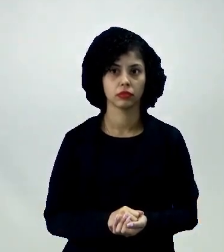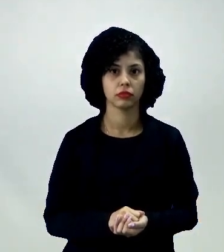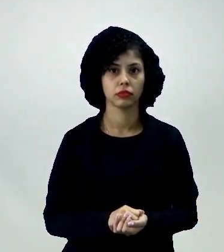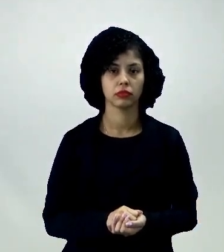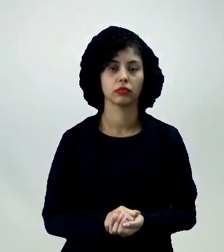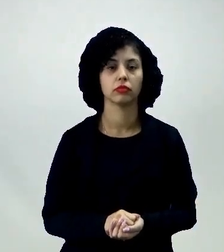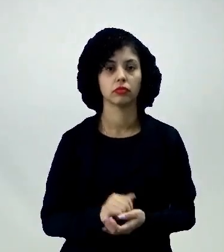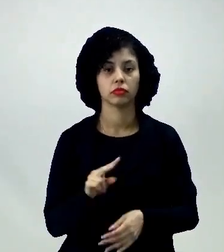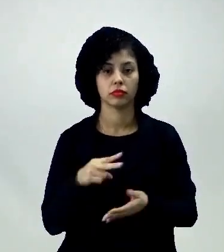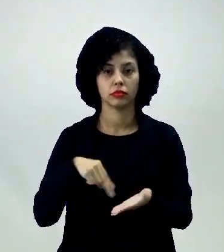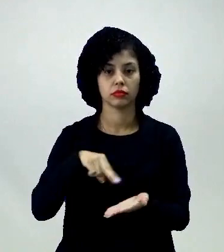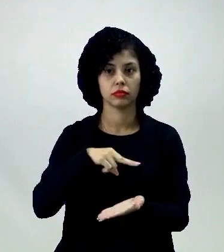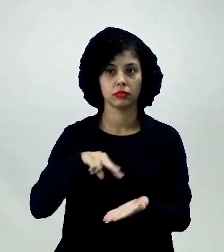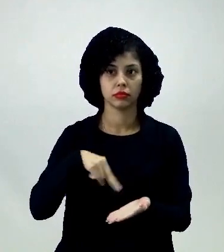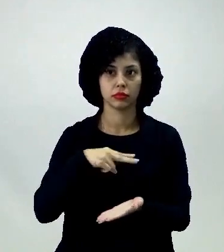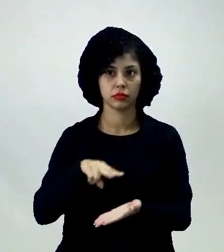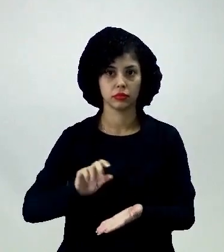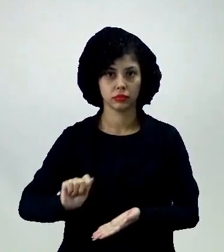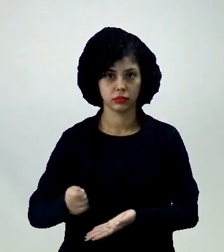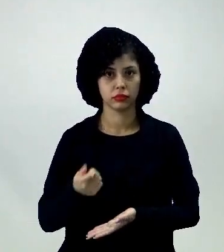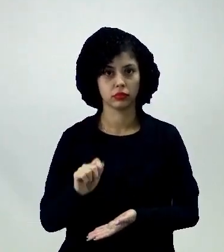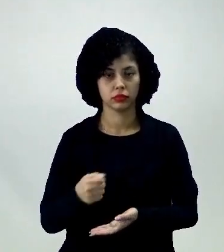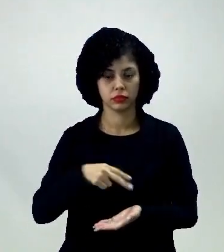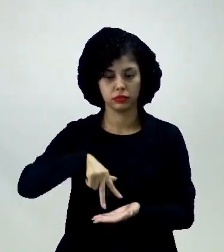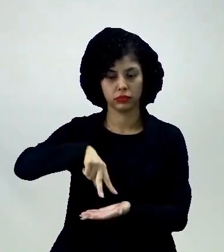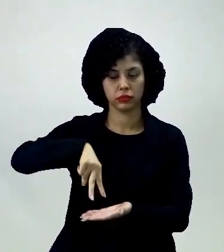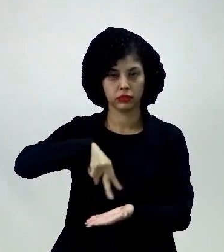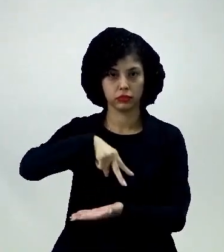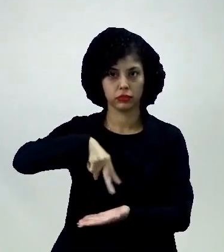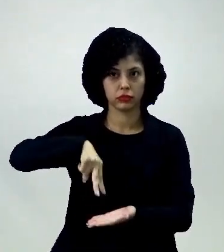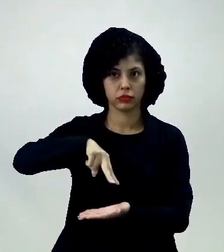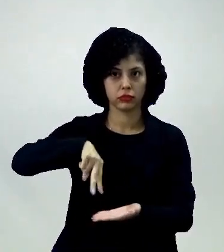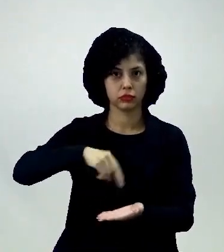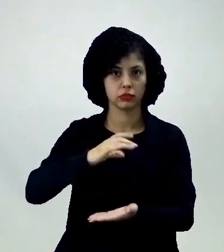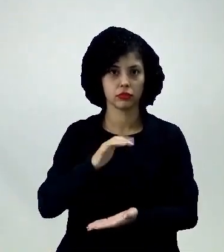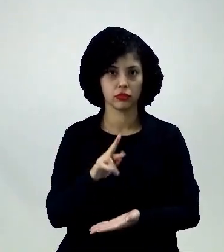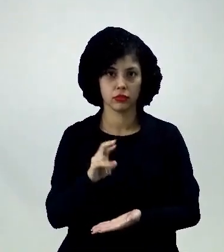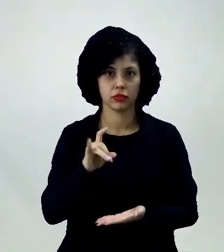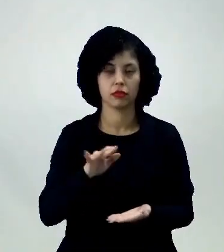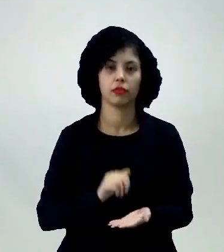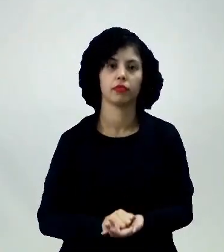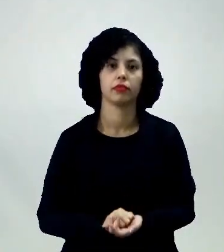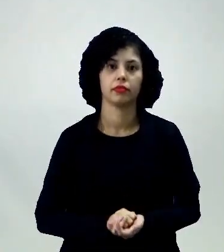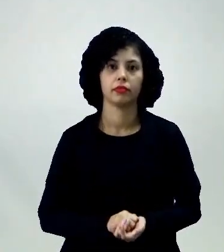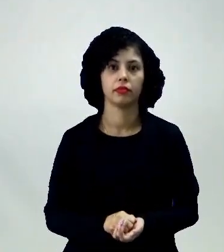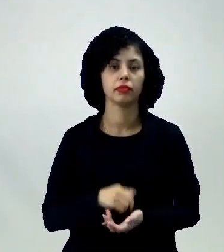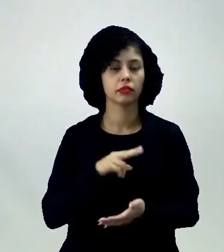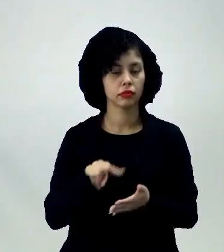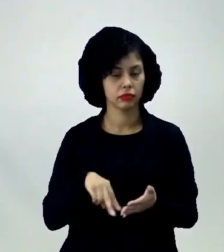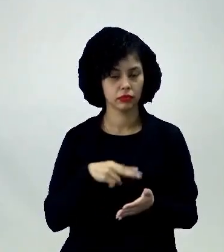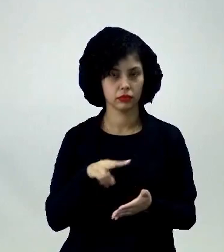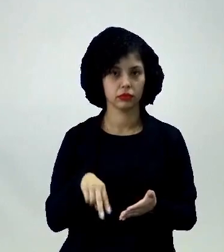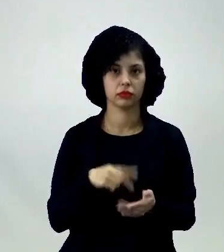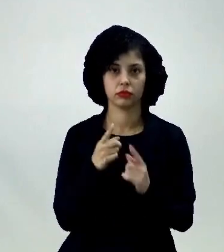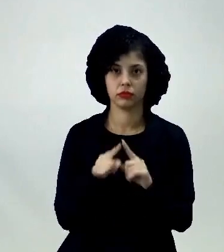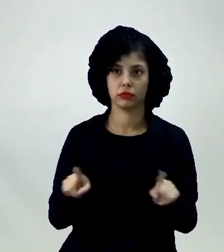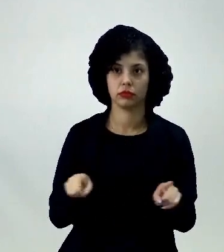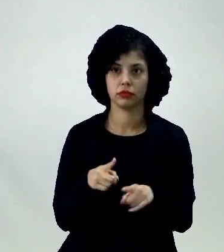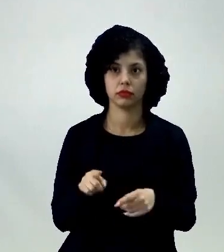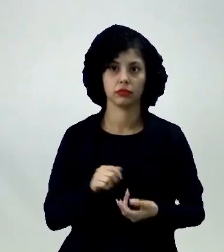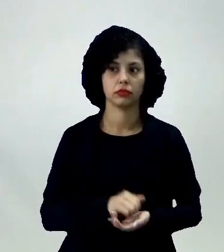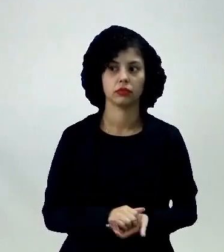aquela bailarina, né? Que você em corda, que você dá a corda e ela começa a dançar com a